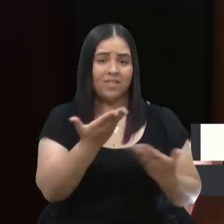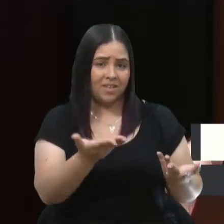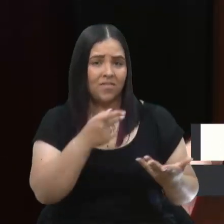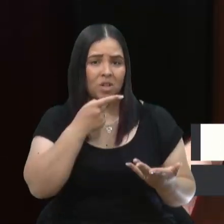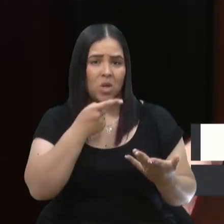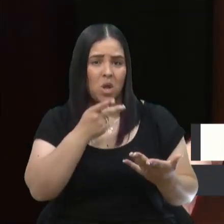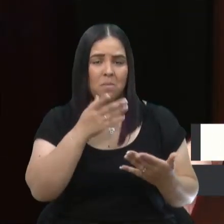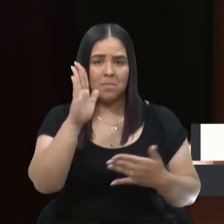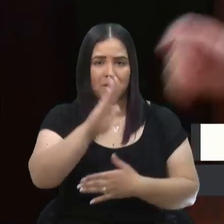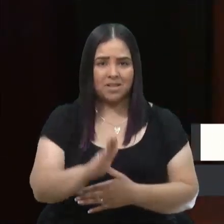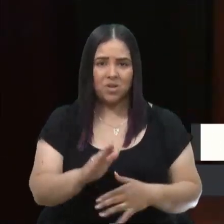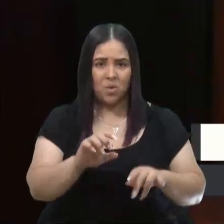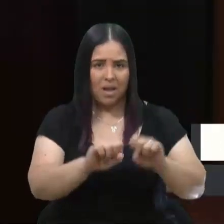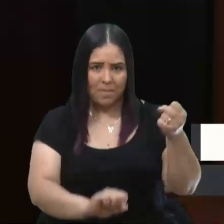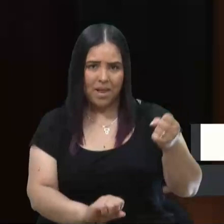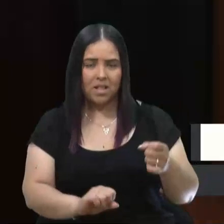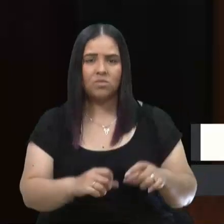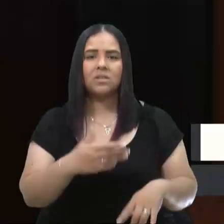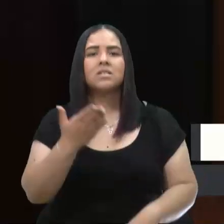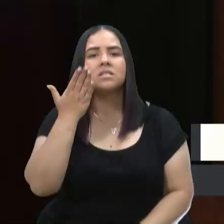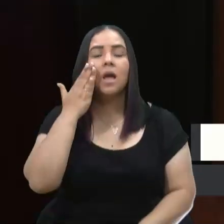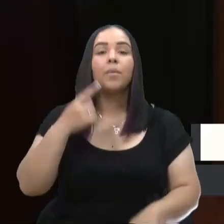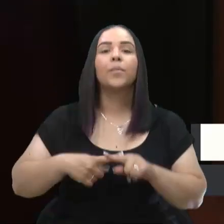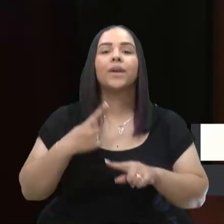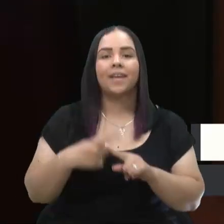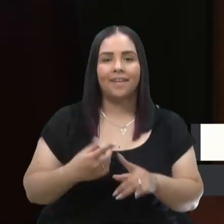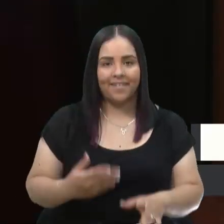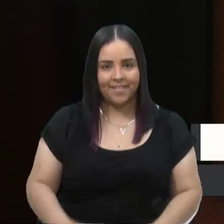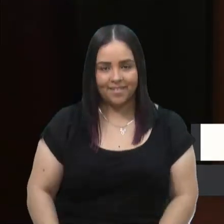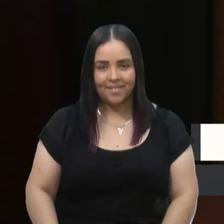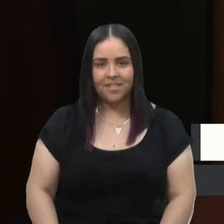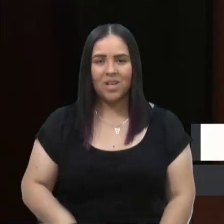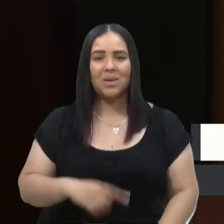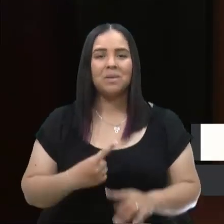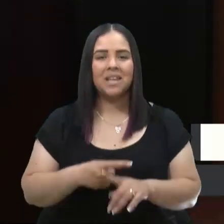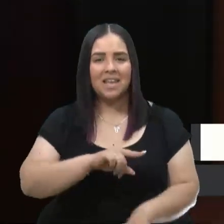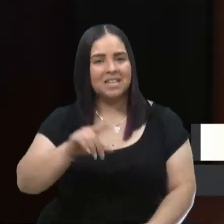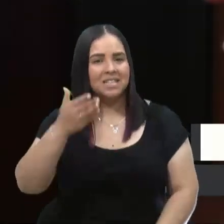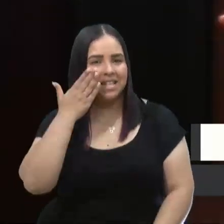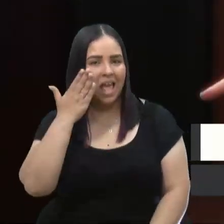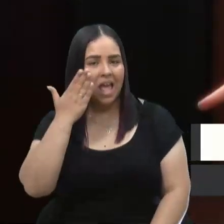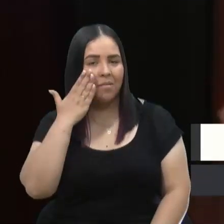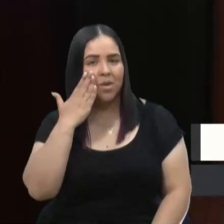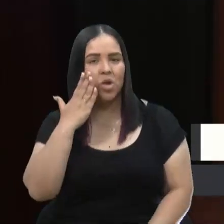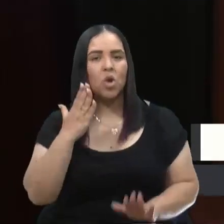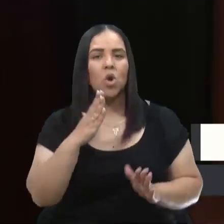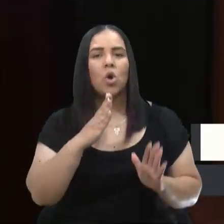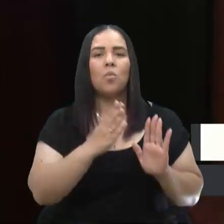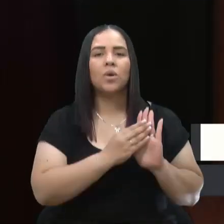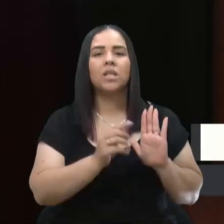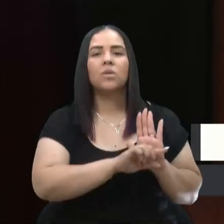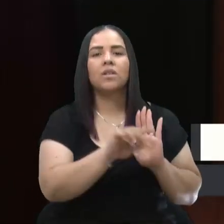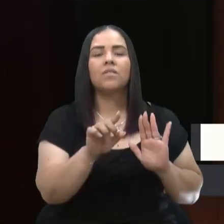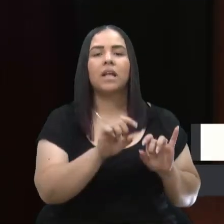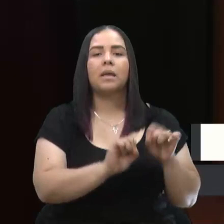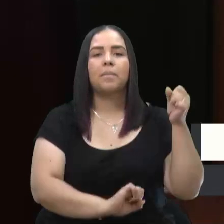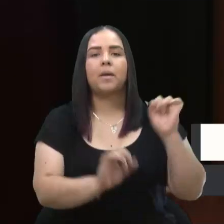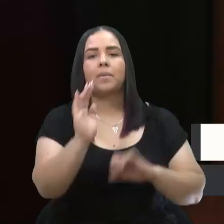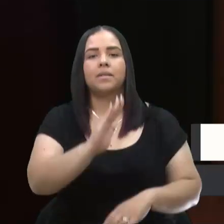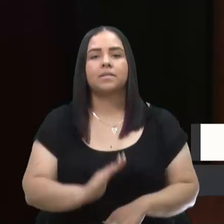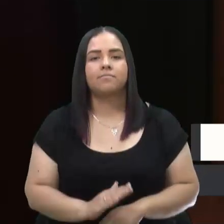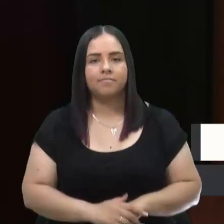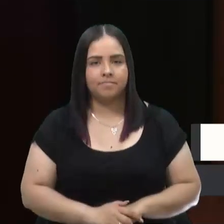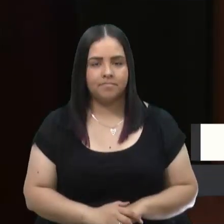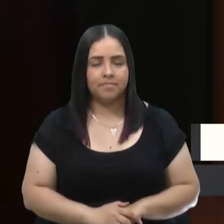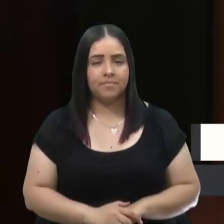Brasil está quebrado. Sabe por que eles fazem isso, vereador Bortola? Porque eles sabem que o modelo que eles vão implementar vai quebrar o Brasil.